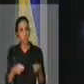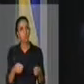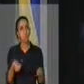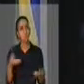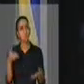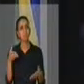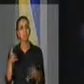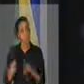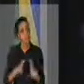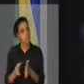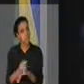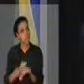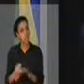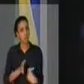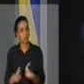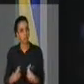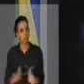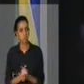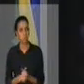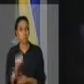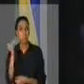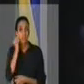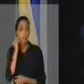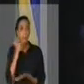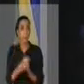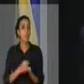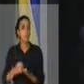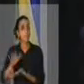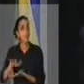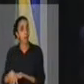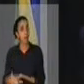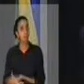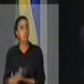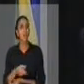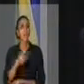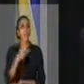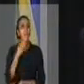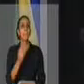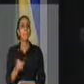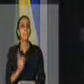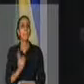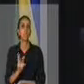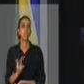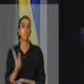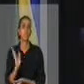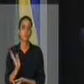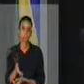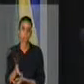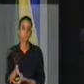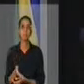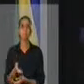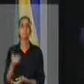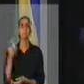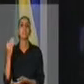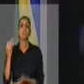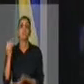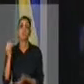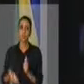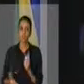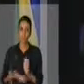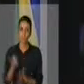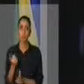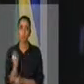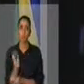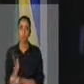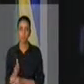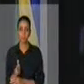também procurando medicamentos mais baratos. Já economizamos 3 bilhões e 200 milhões de reais neste primeiro ano